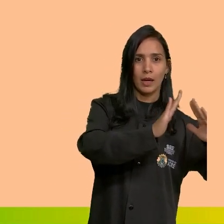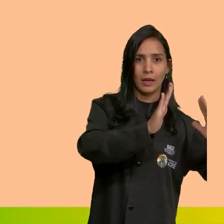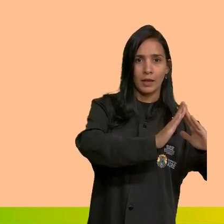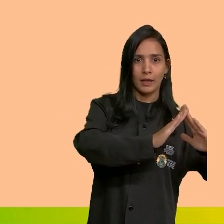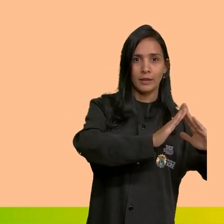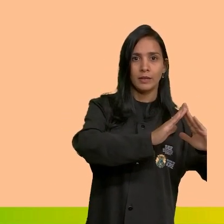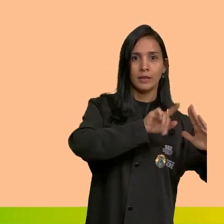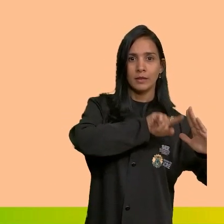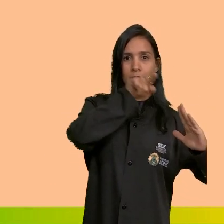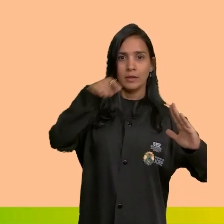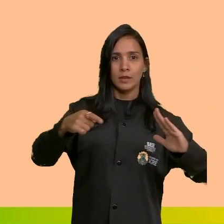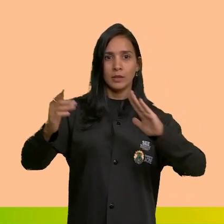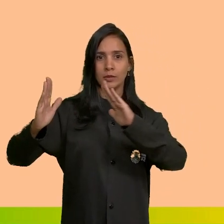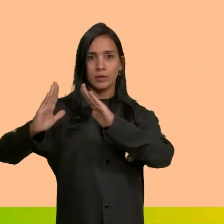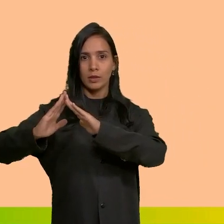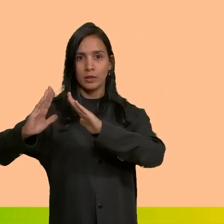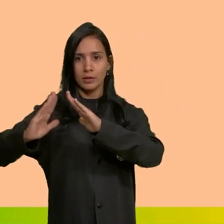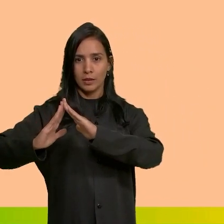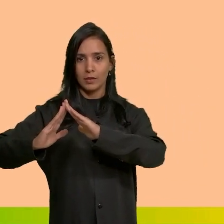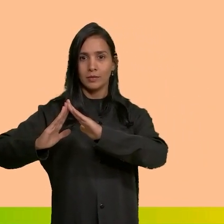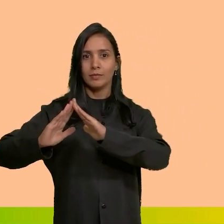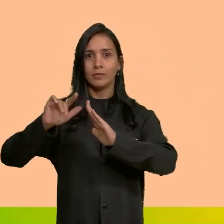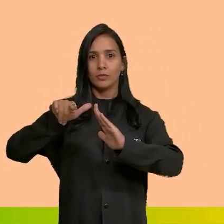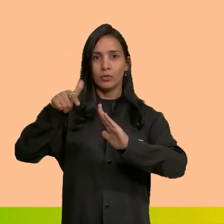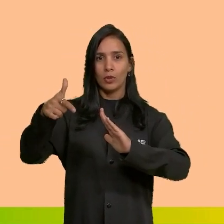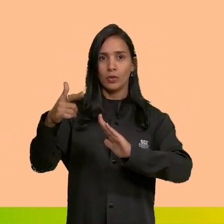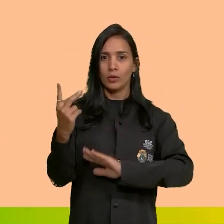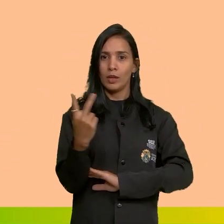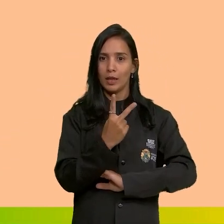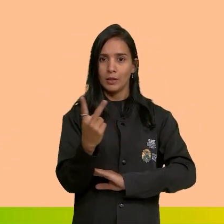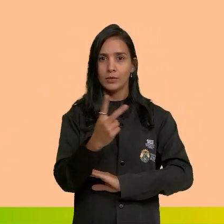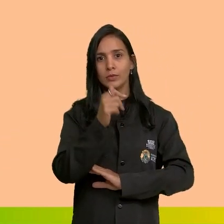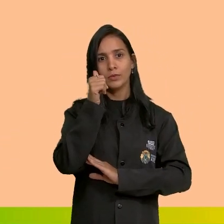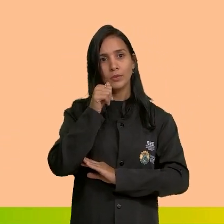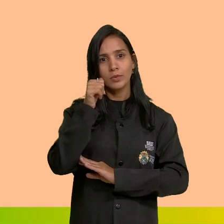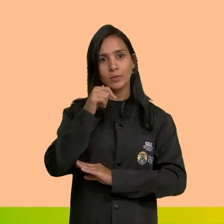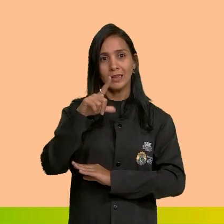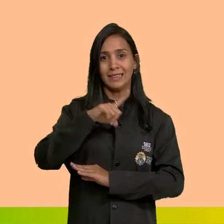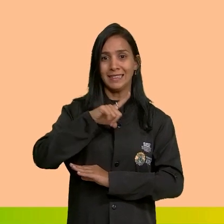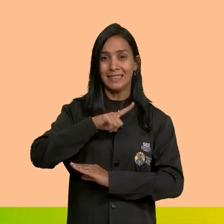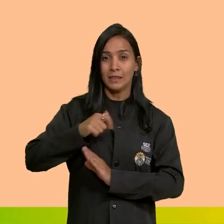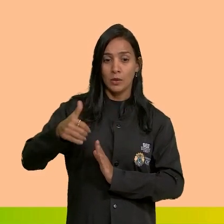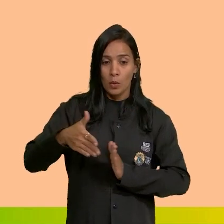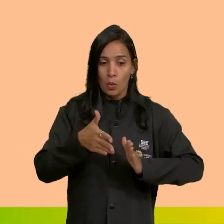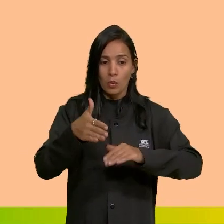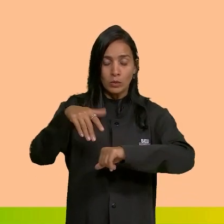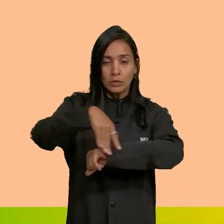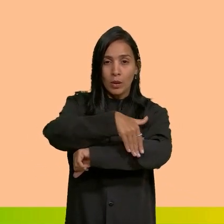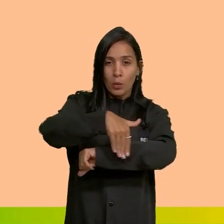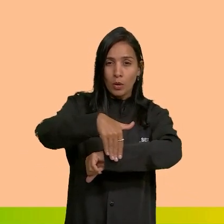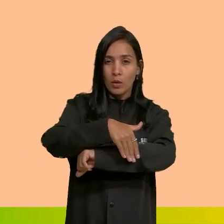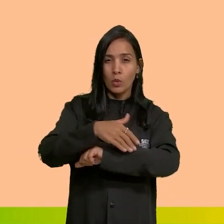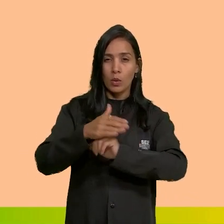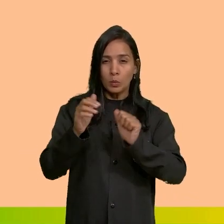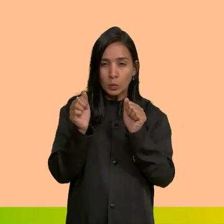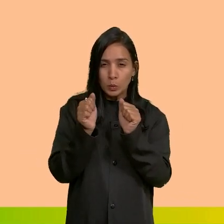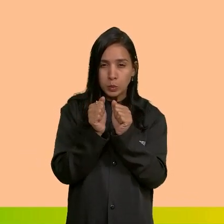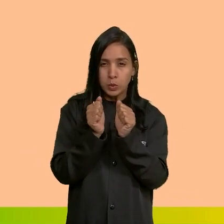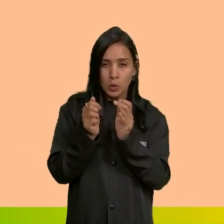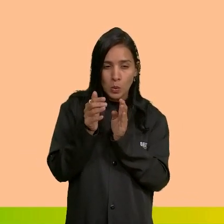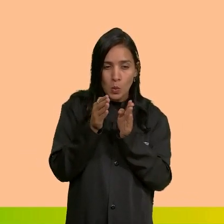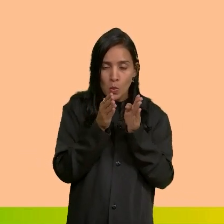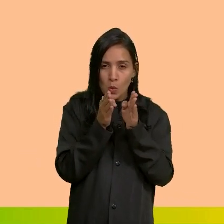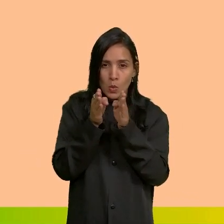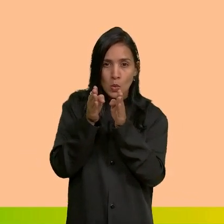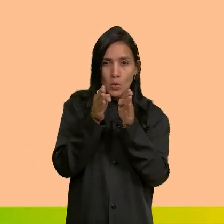Cleonice. Ao fundo, a Acrópole. Um caminho estreito e cheio de curvas conduz até lá. No meio